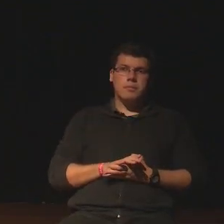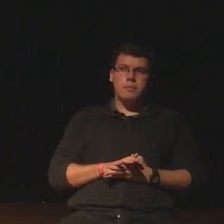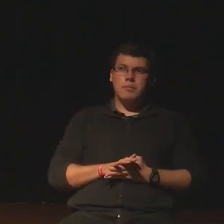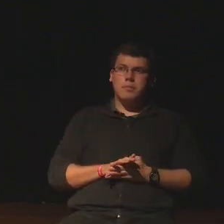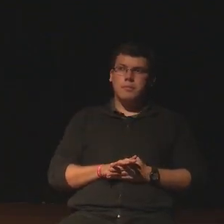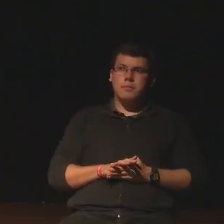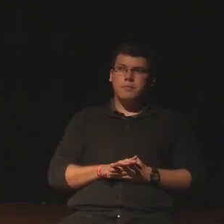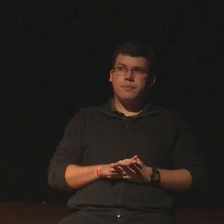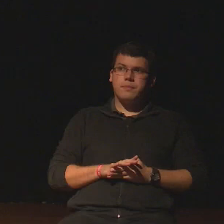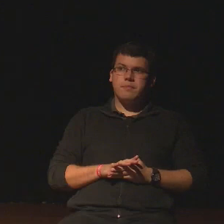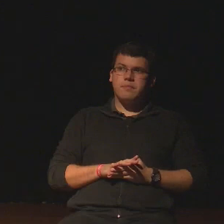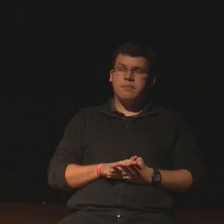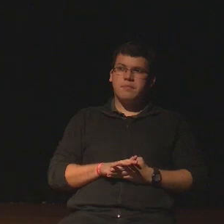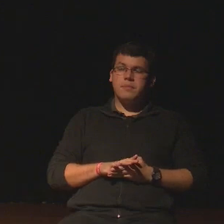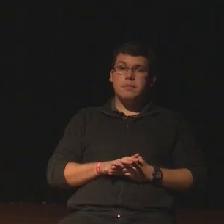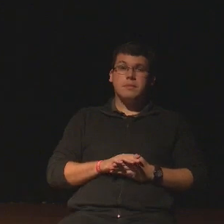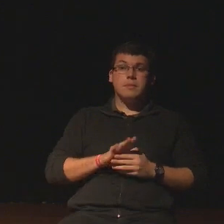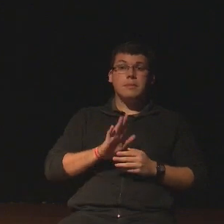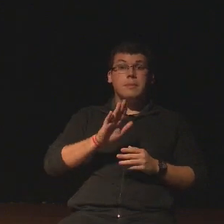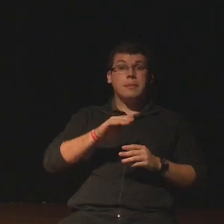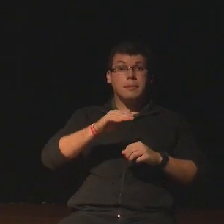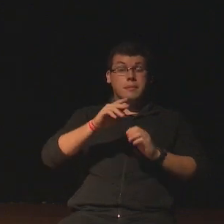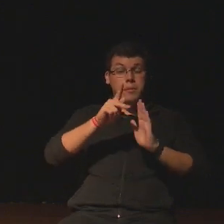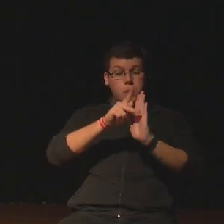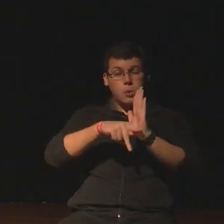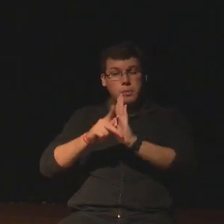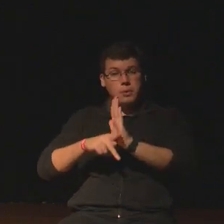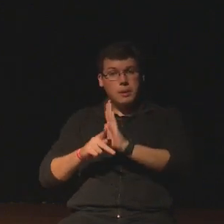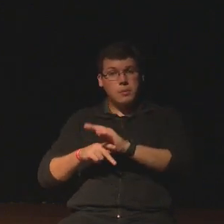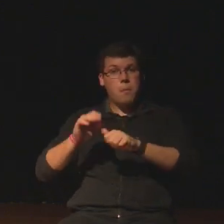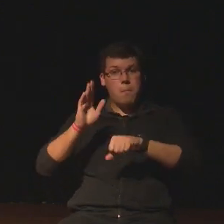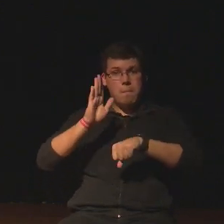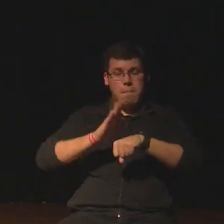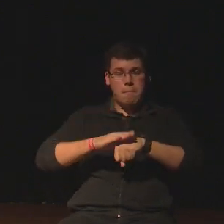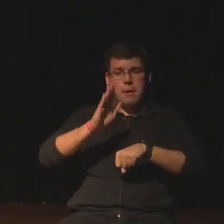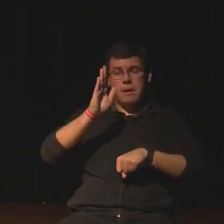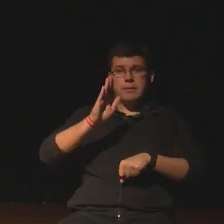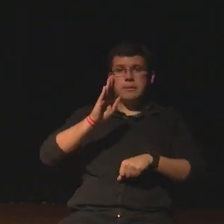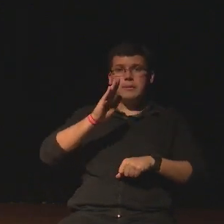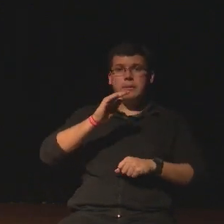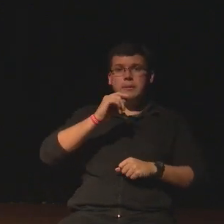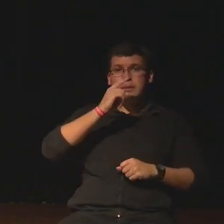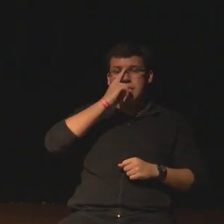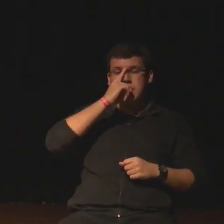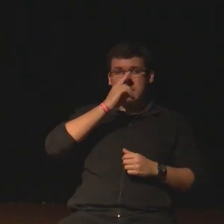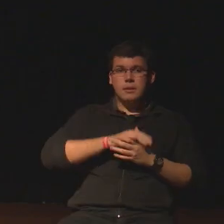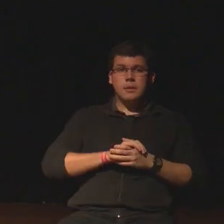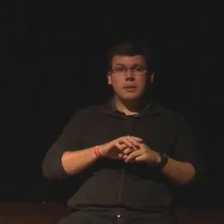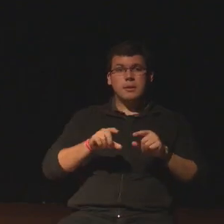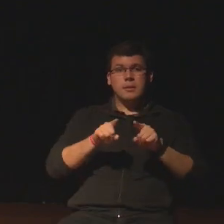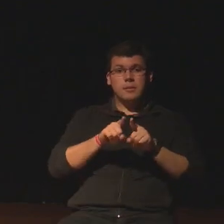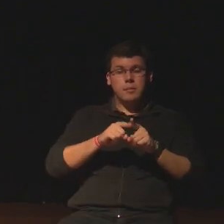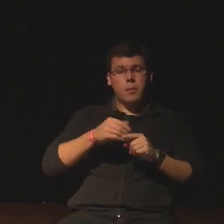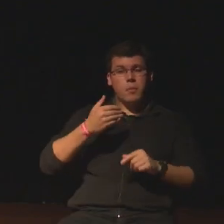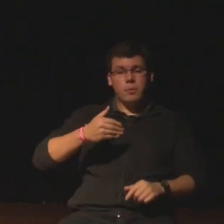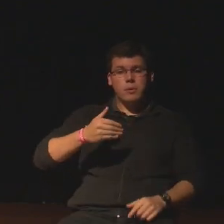dos projetos em si e do processo de responsabilidade pelas